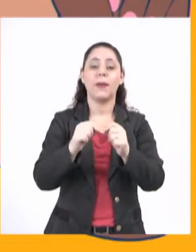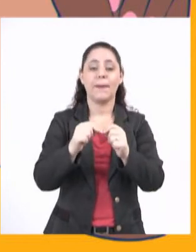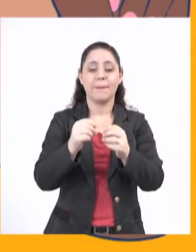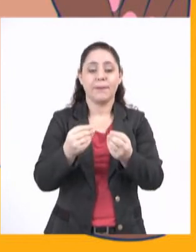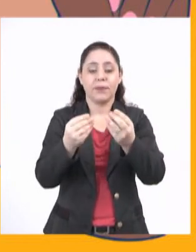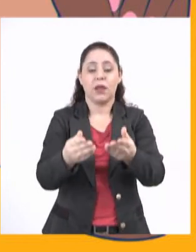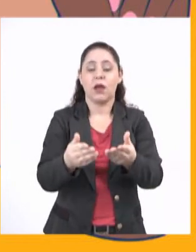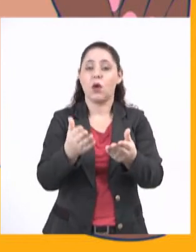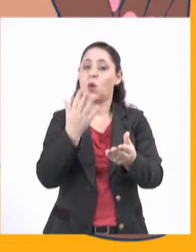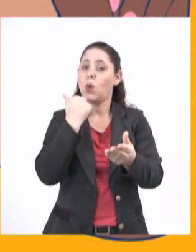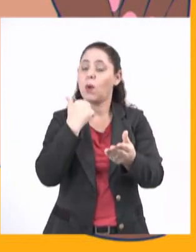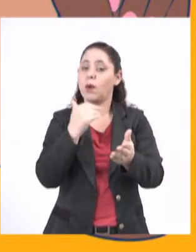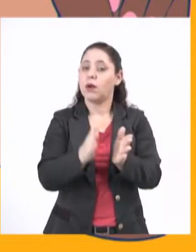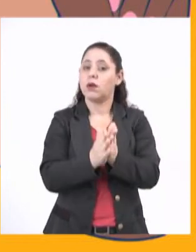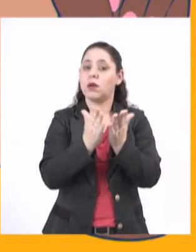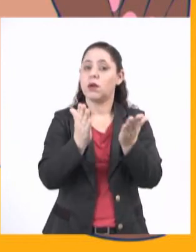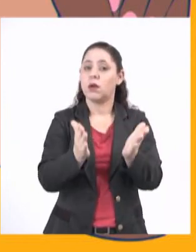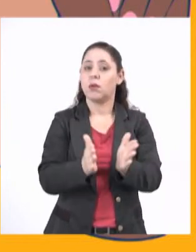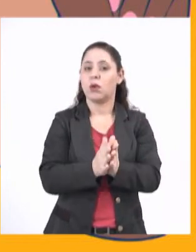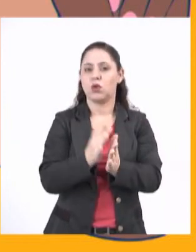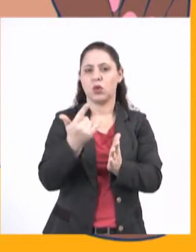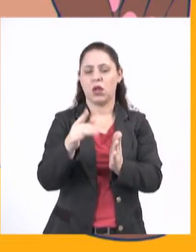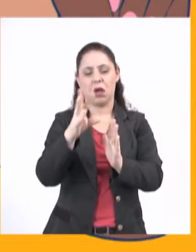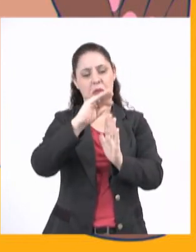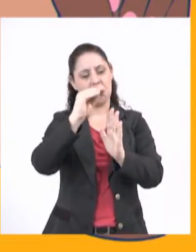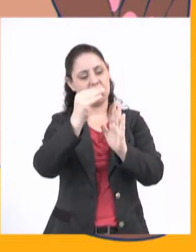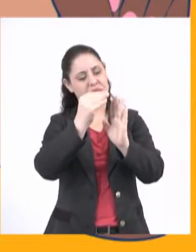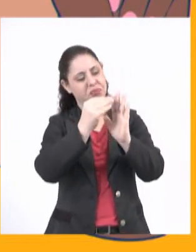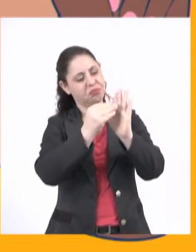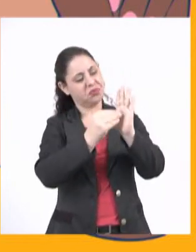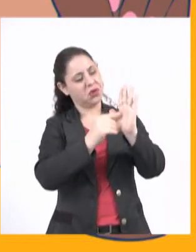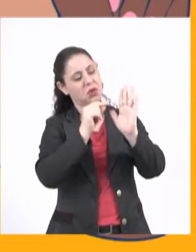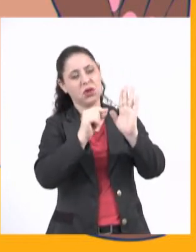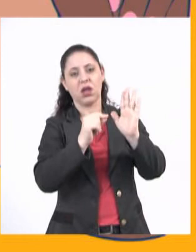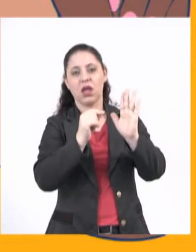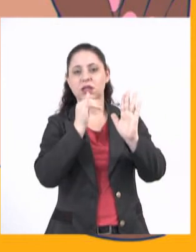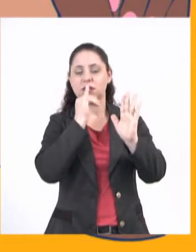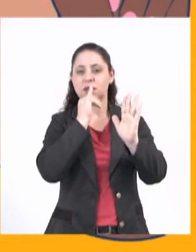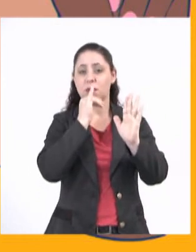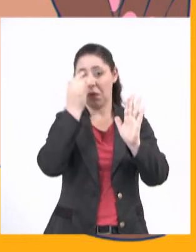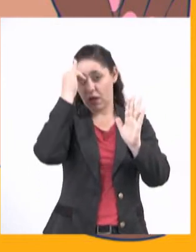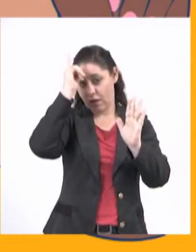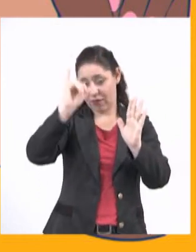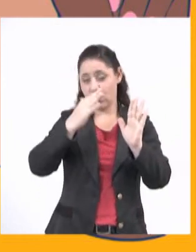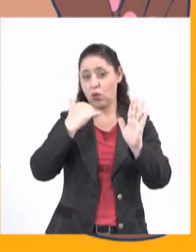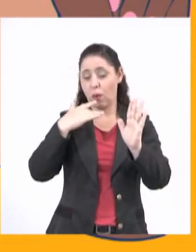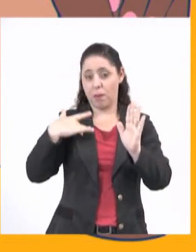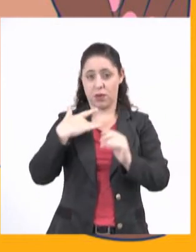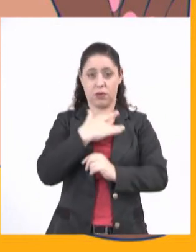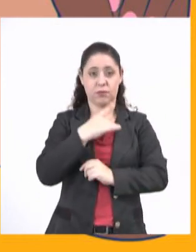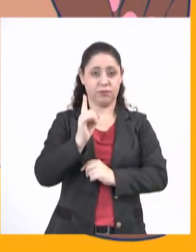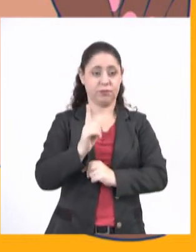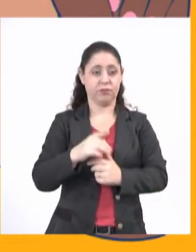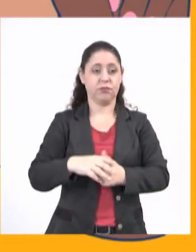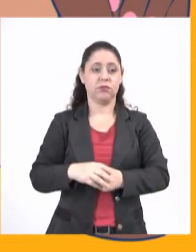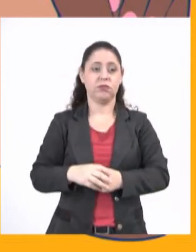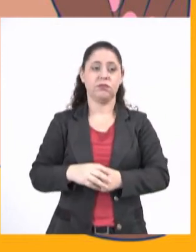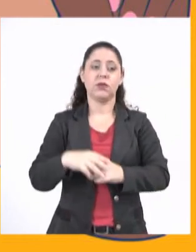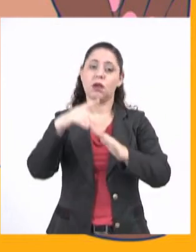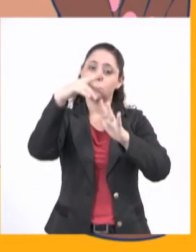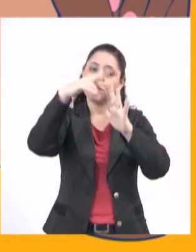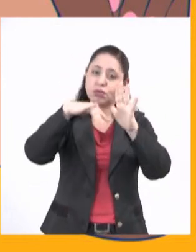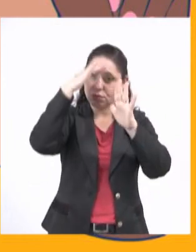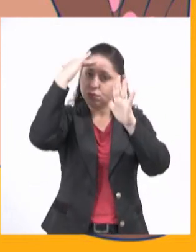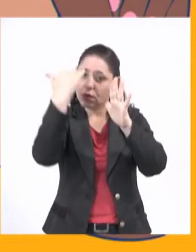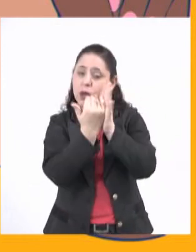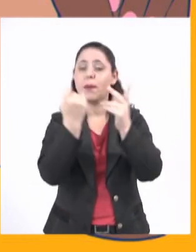não pode ter dentro dele nada que comprometa a promoção da alimentação adequada e saudável, de acordo com o nosso guia alimentar e as diretrizes